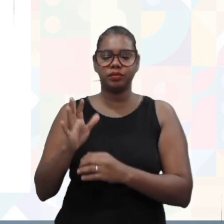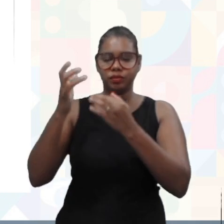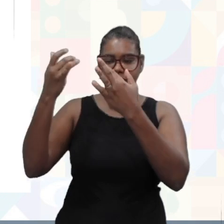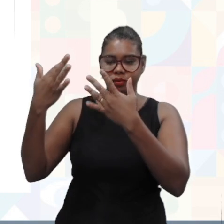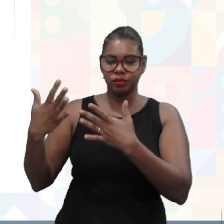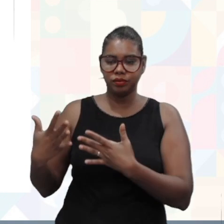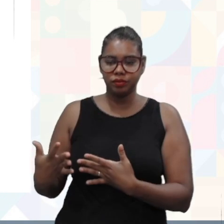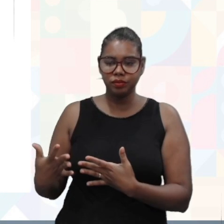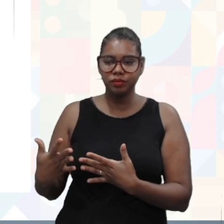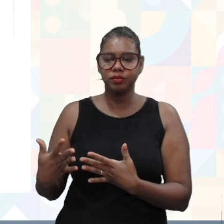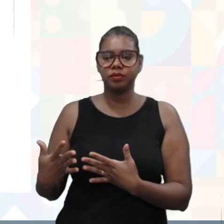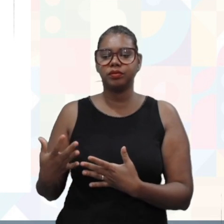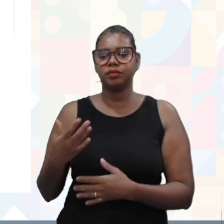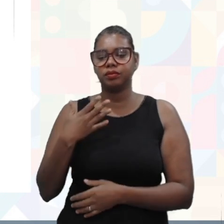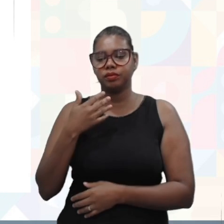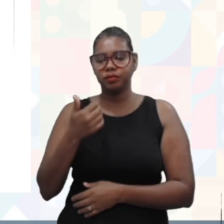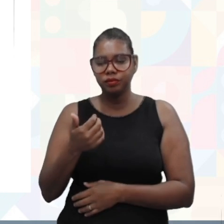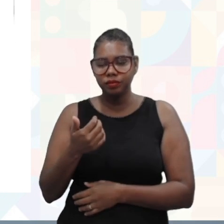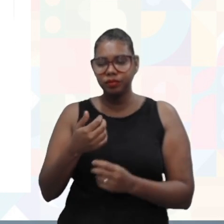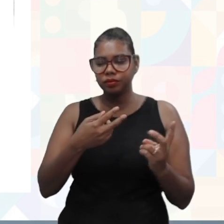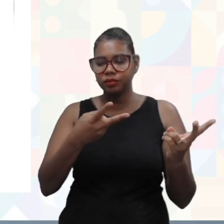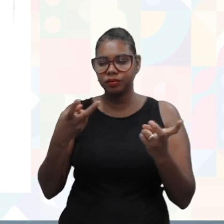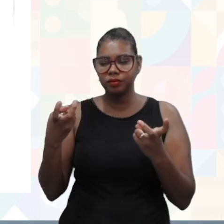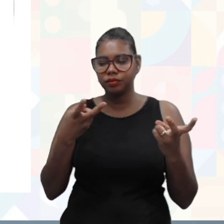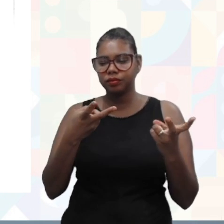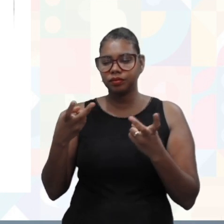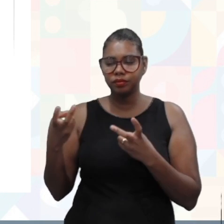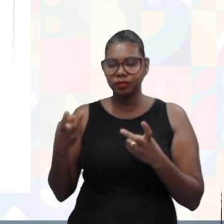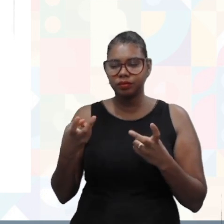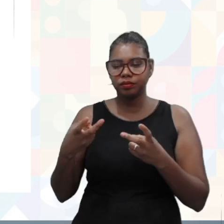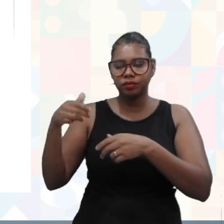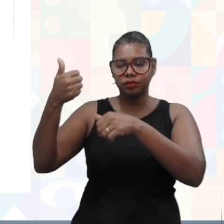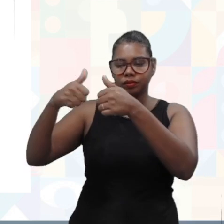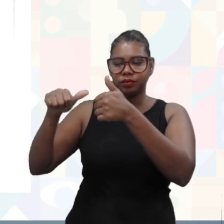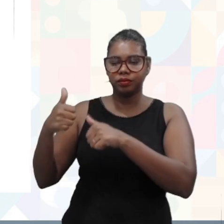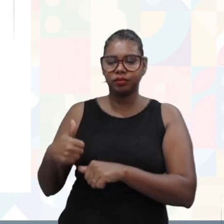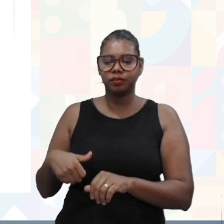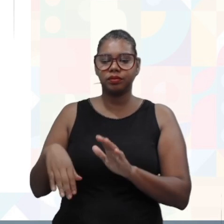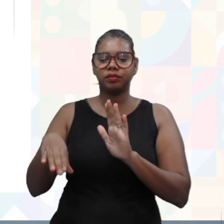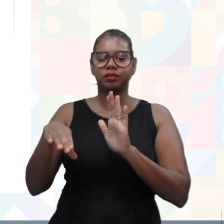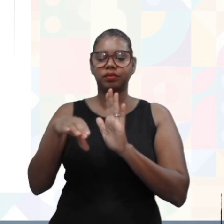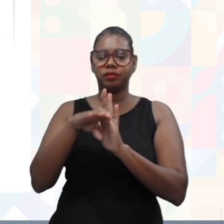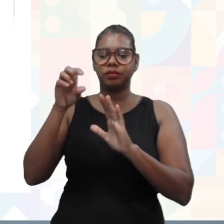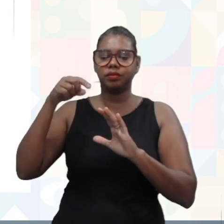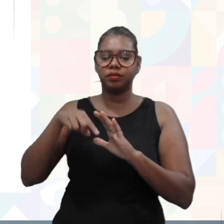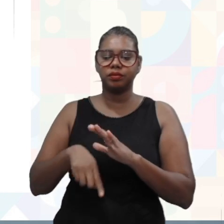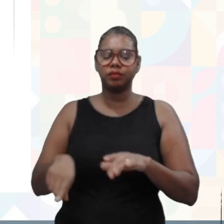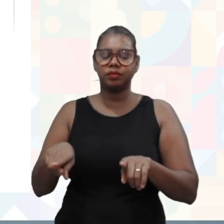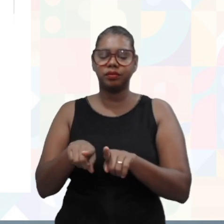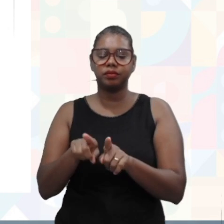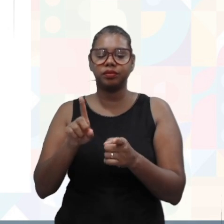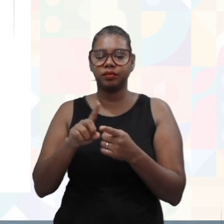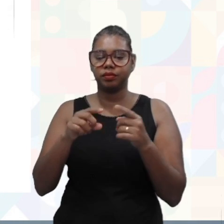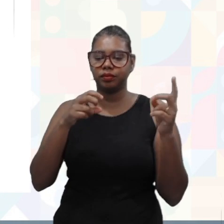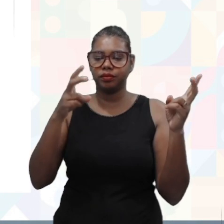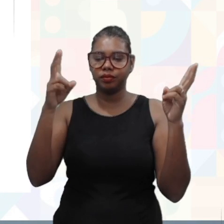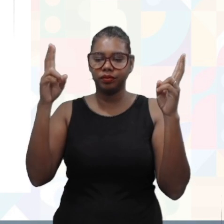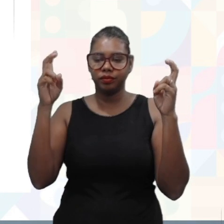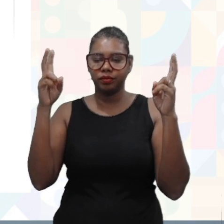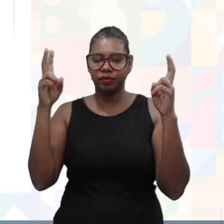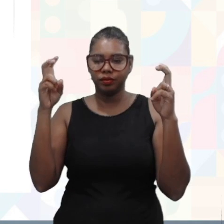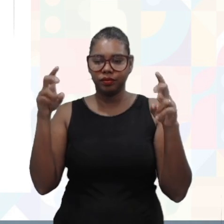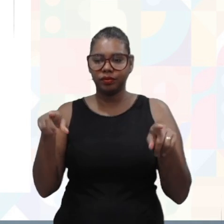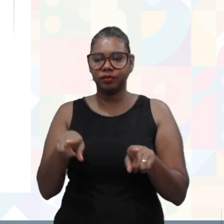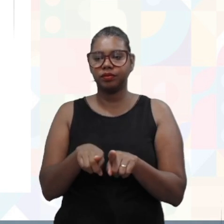uma relação muito interessante a partir da análise desses conceitos e aprofundar essas temáticas no campo